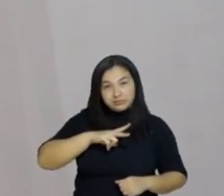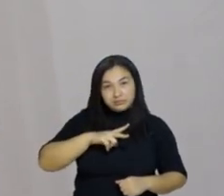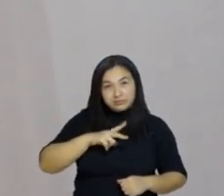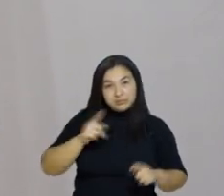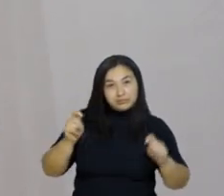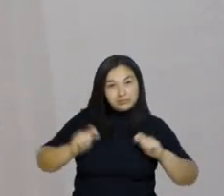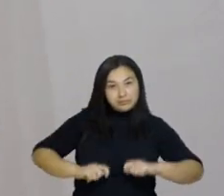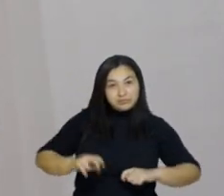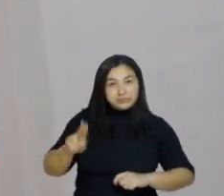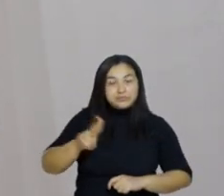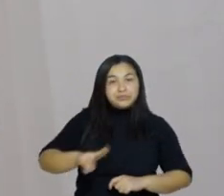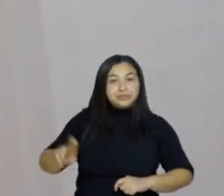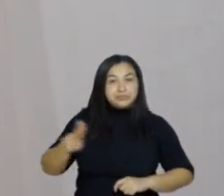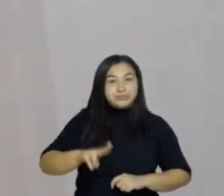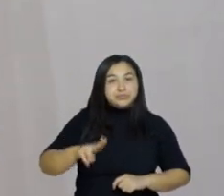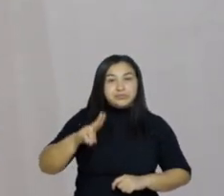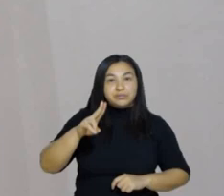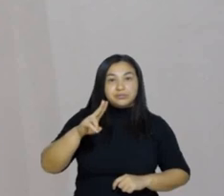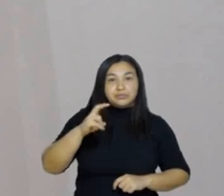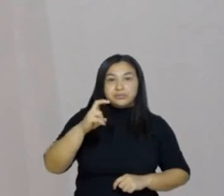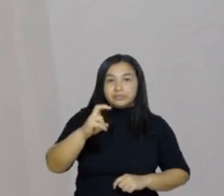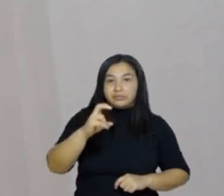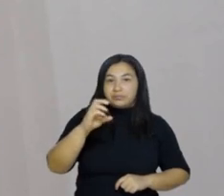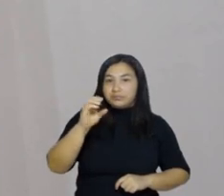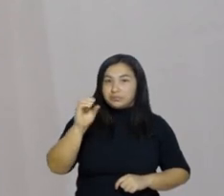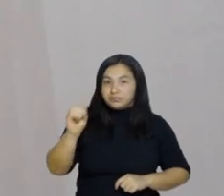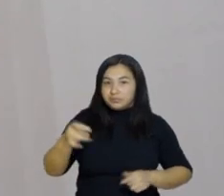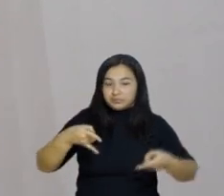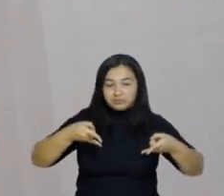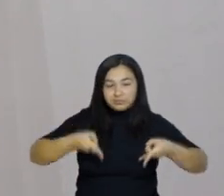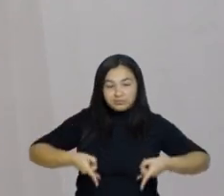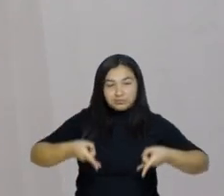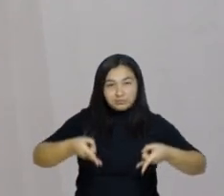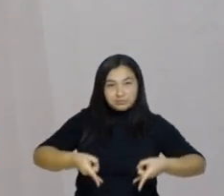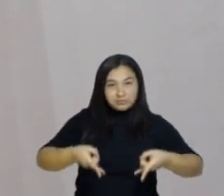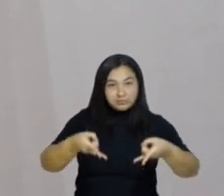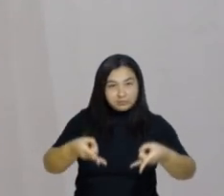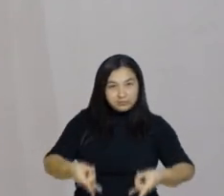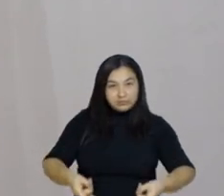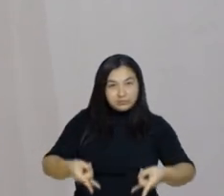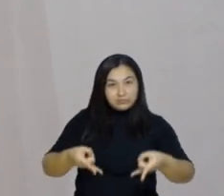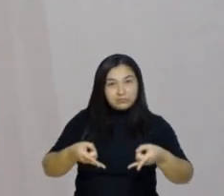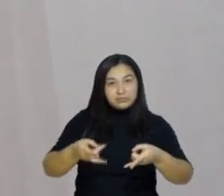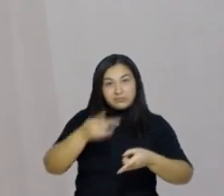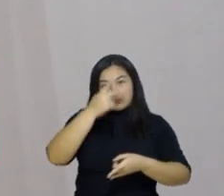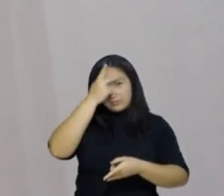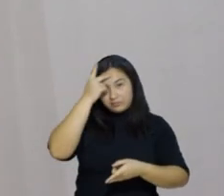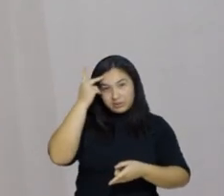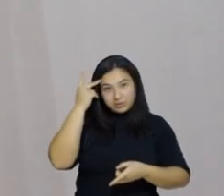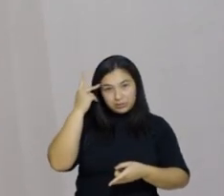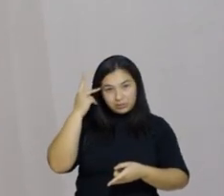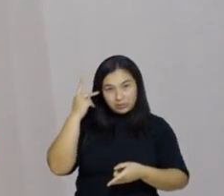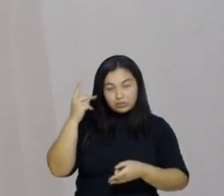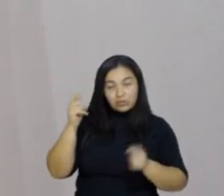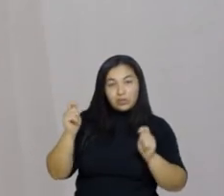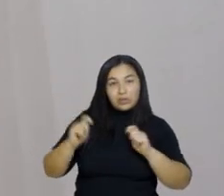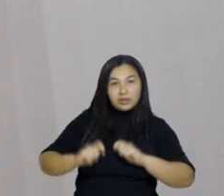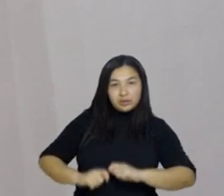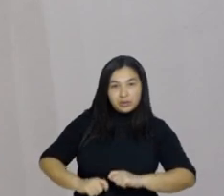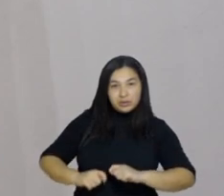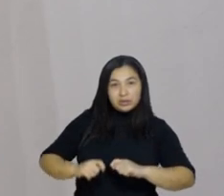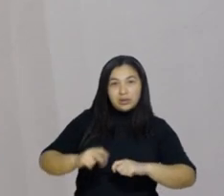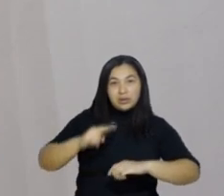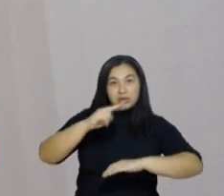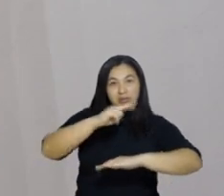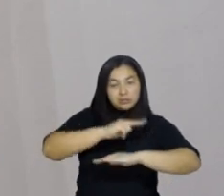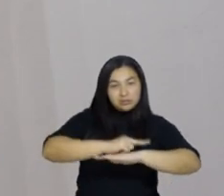utilizar 50 leitos imediato para atender pessoas infectadas com a dengue. 50 de imediato.